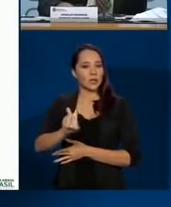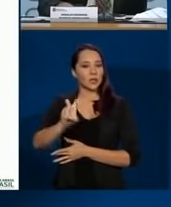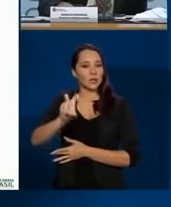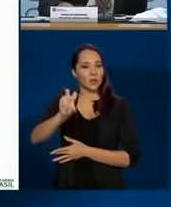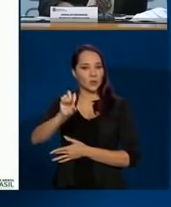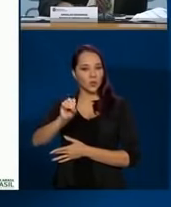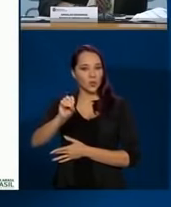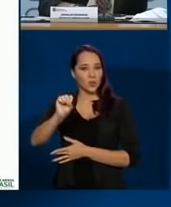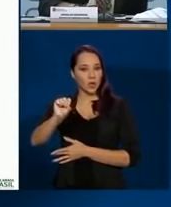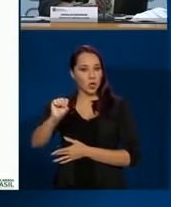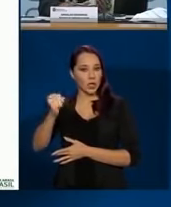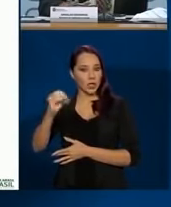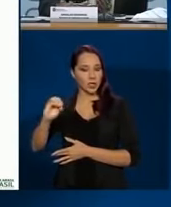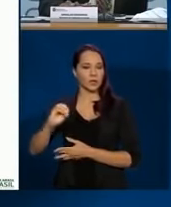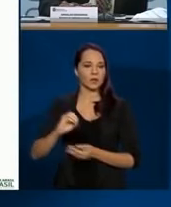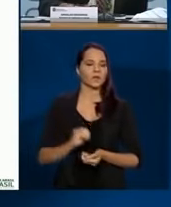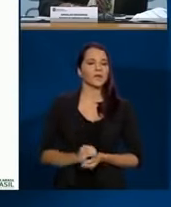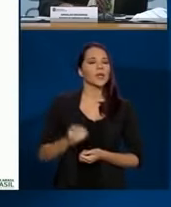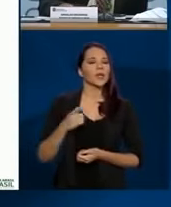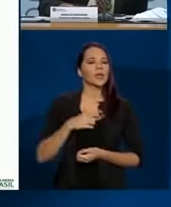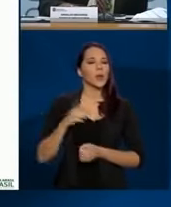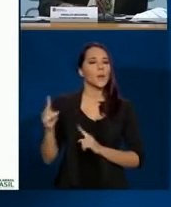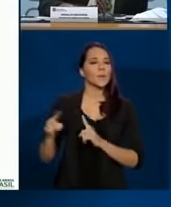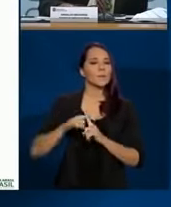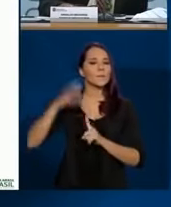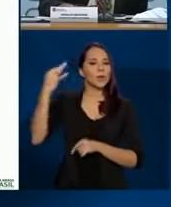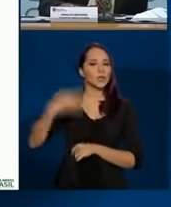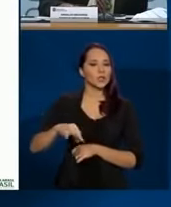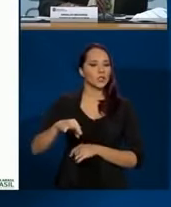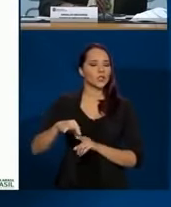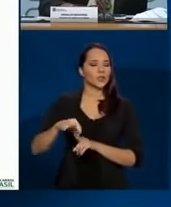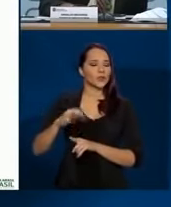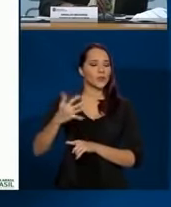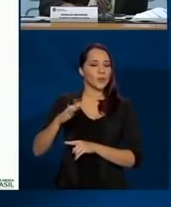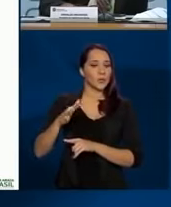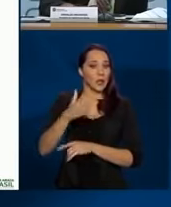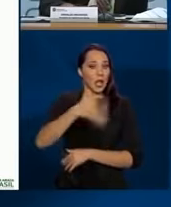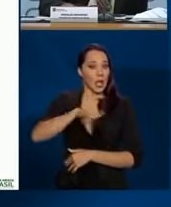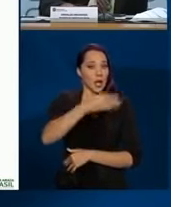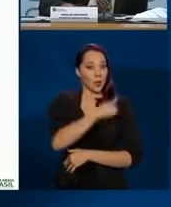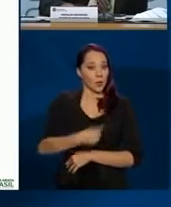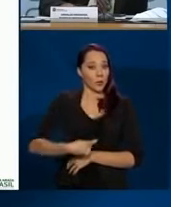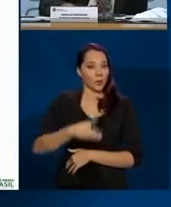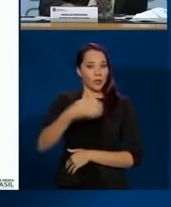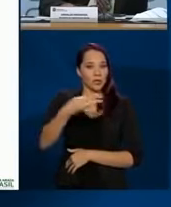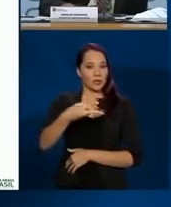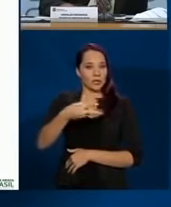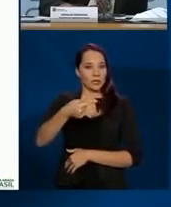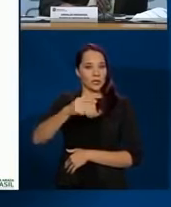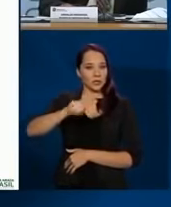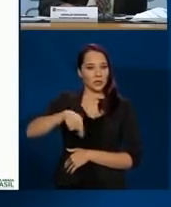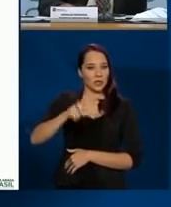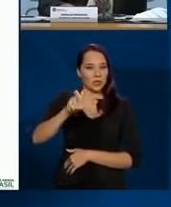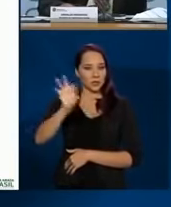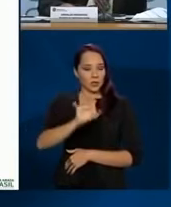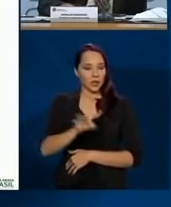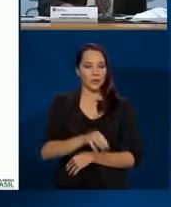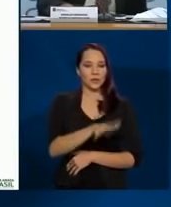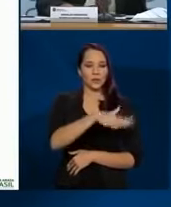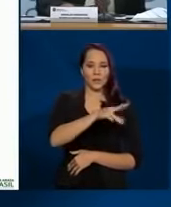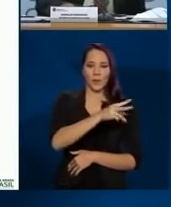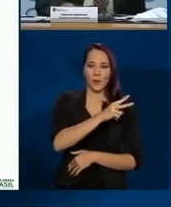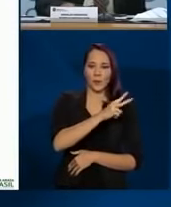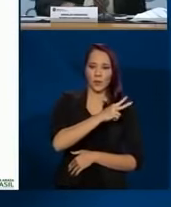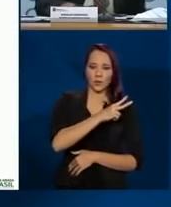1.142.580 e, portanto, dando uma positividade de aproximadamente, na rede pública, de 37,5% e na rede